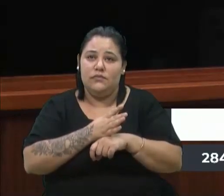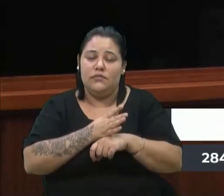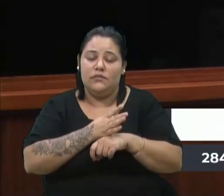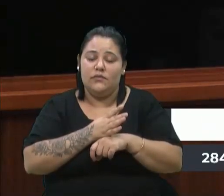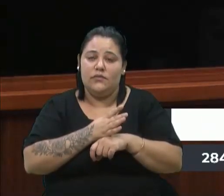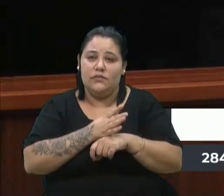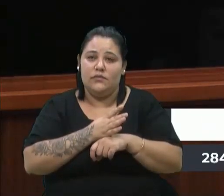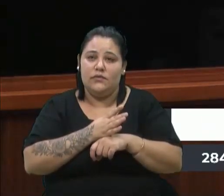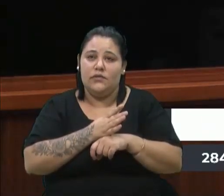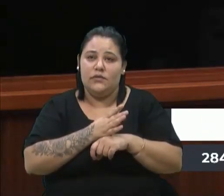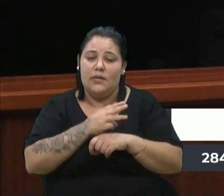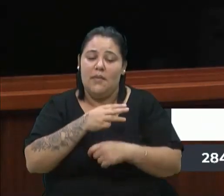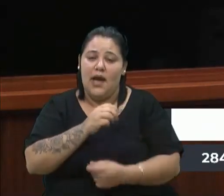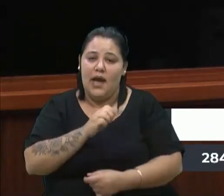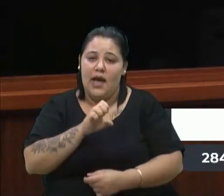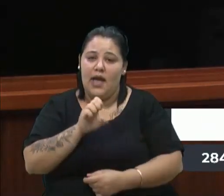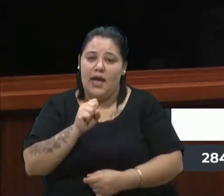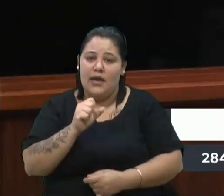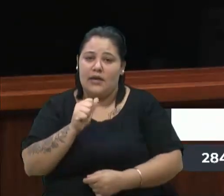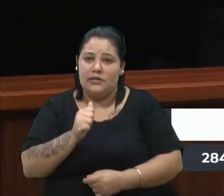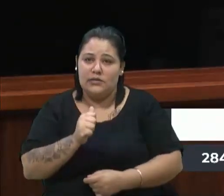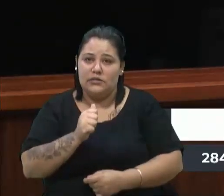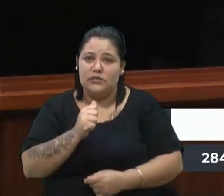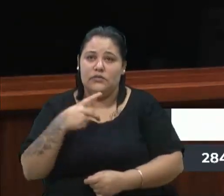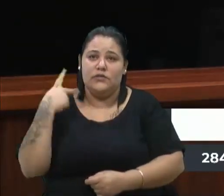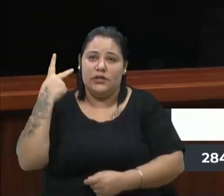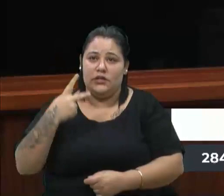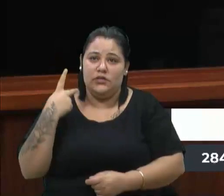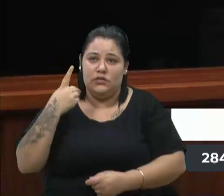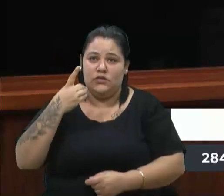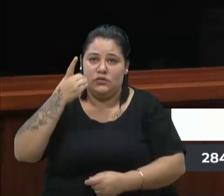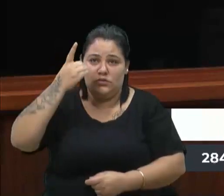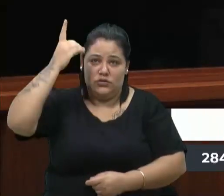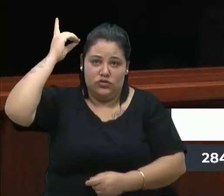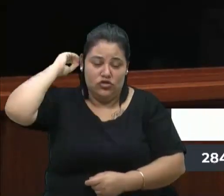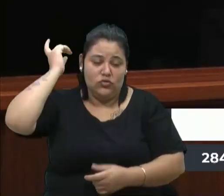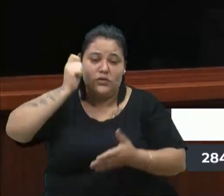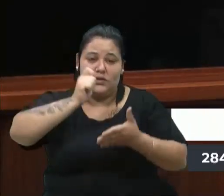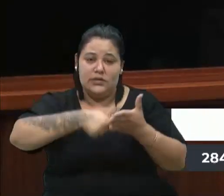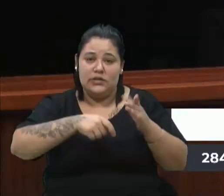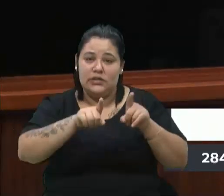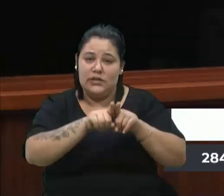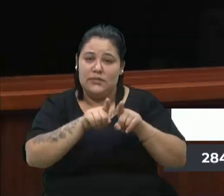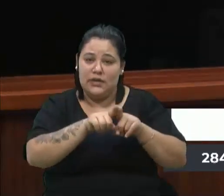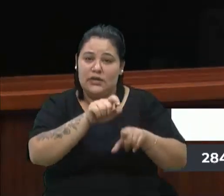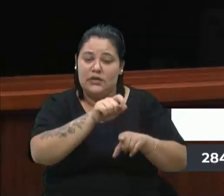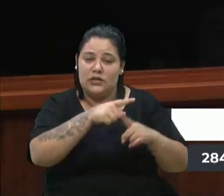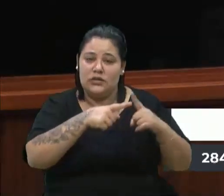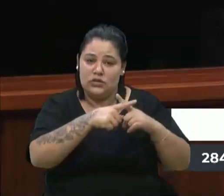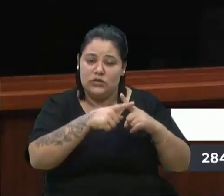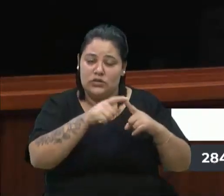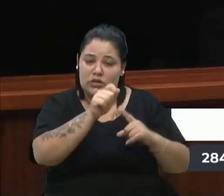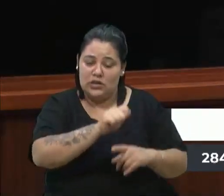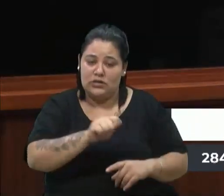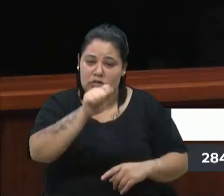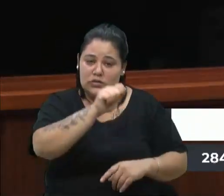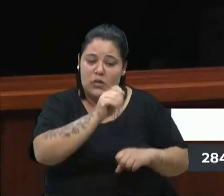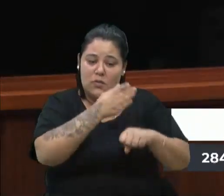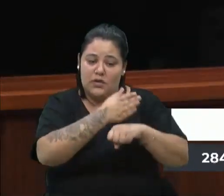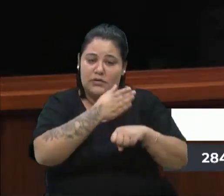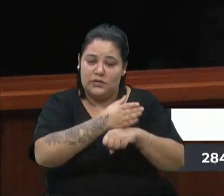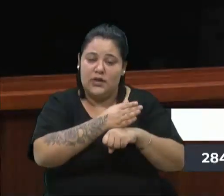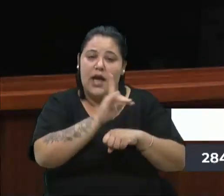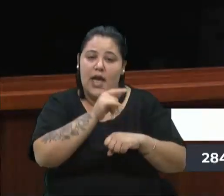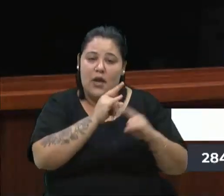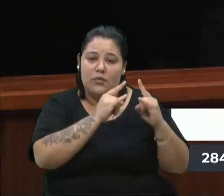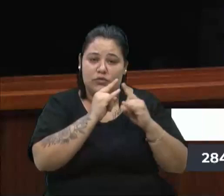vereador Lucas Dil, que também assina esse pedido, é associado da Maesa, é uma entidade formada pela UAB, pela